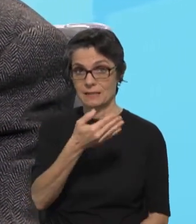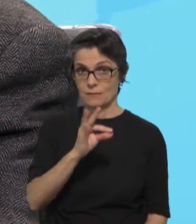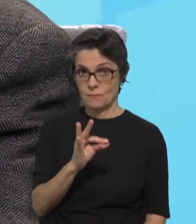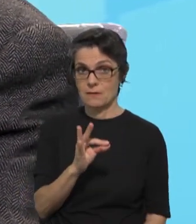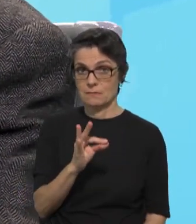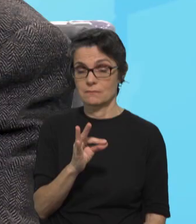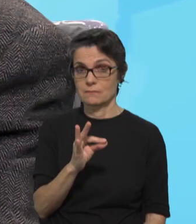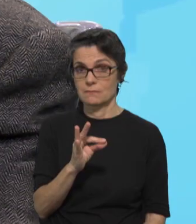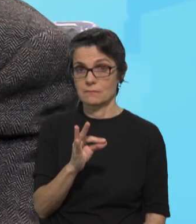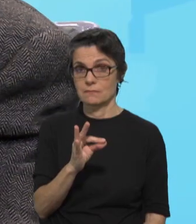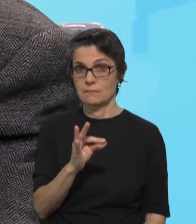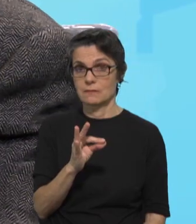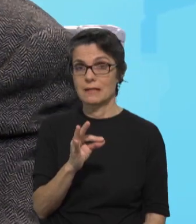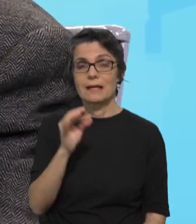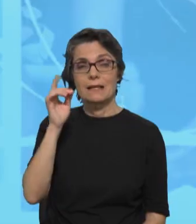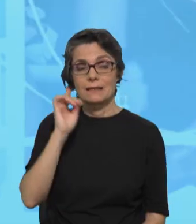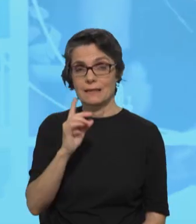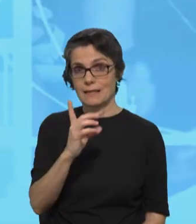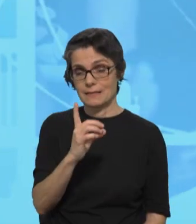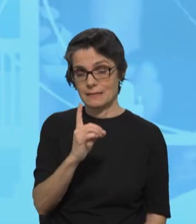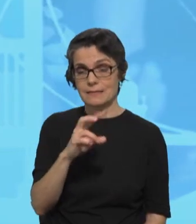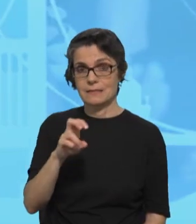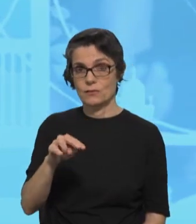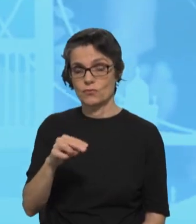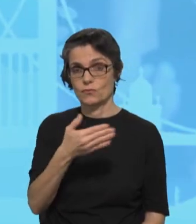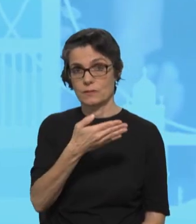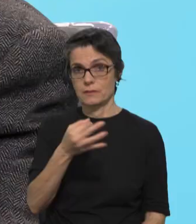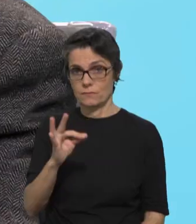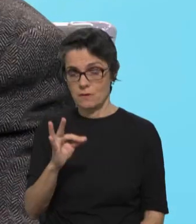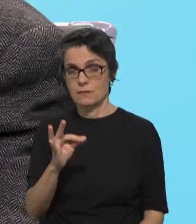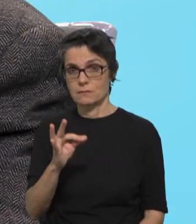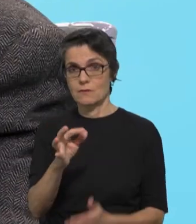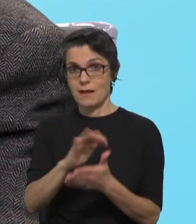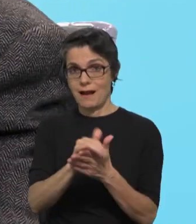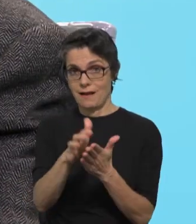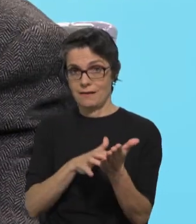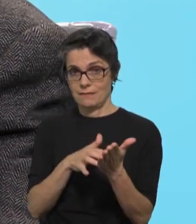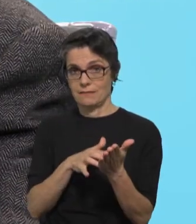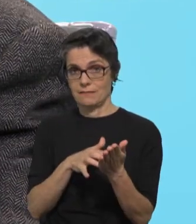74, de 16 de junho de 74, essa carta